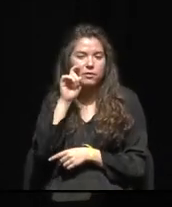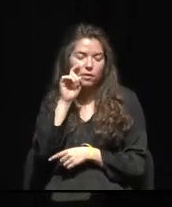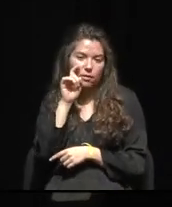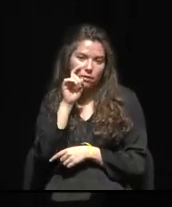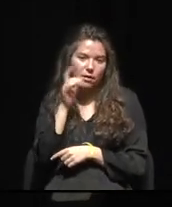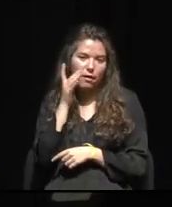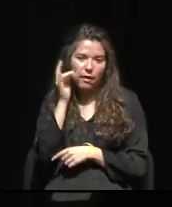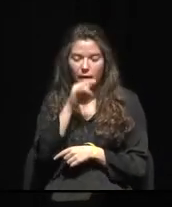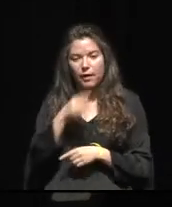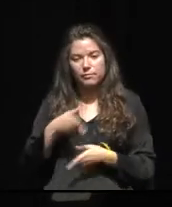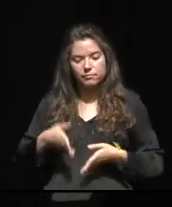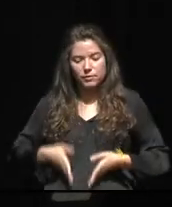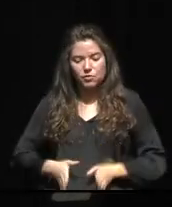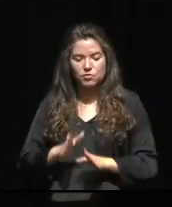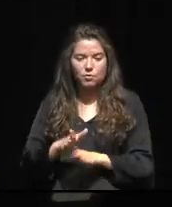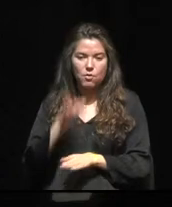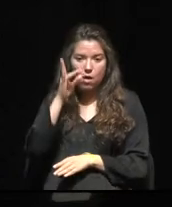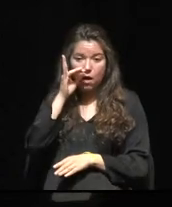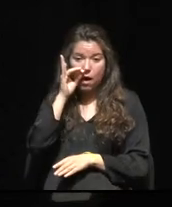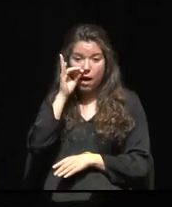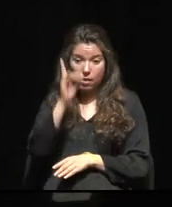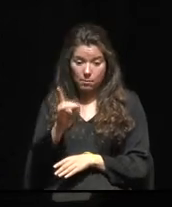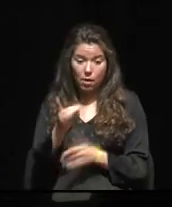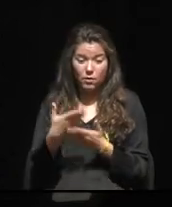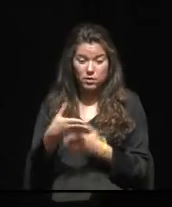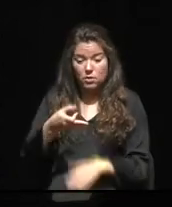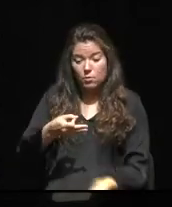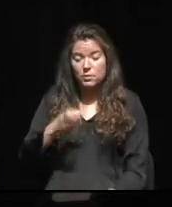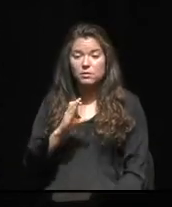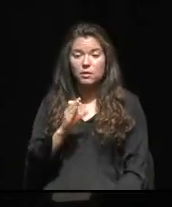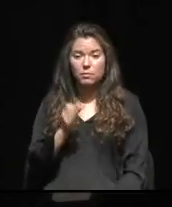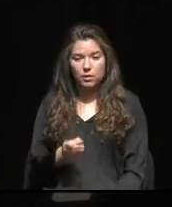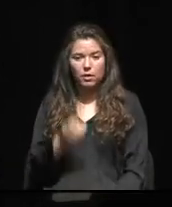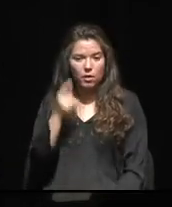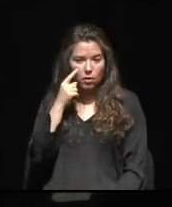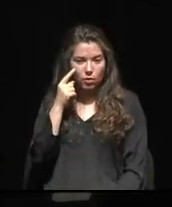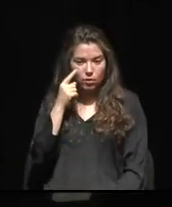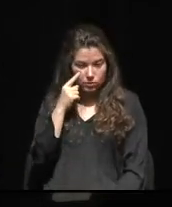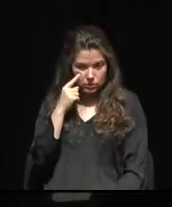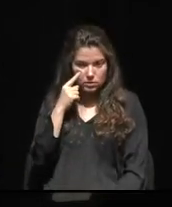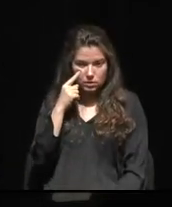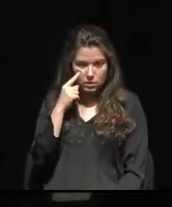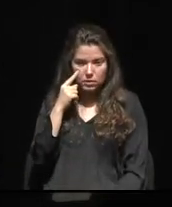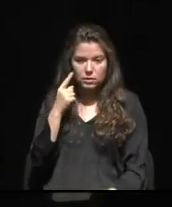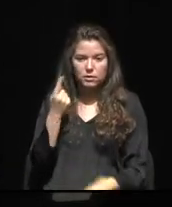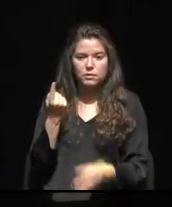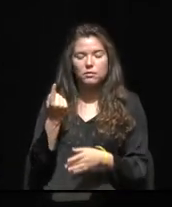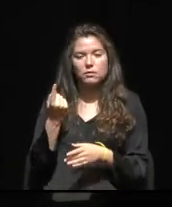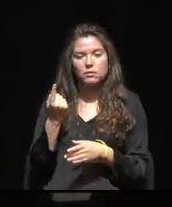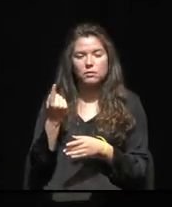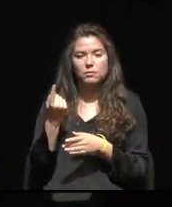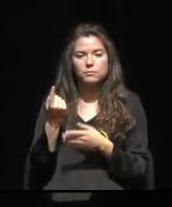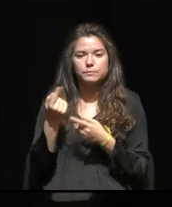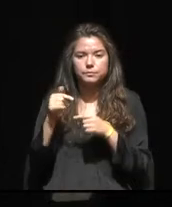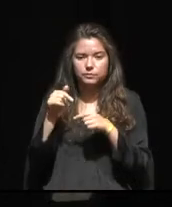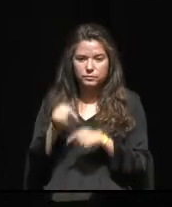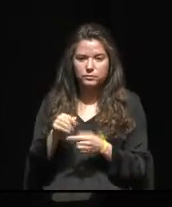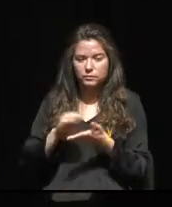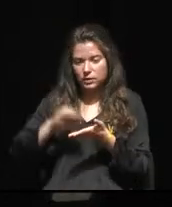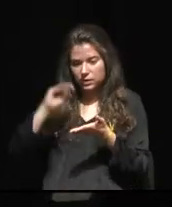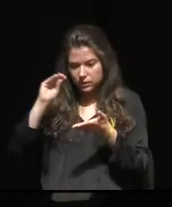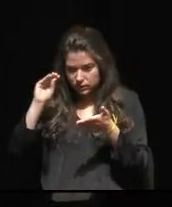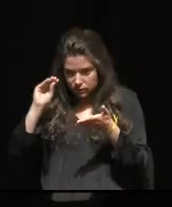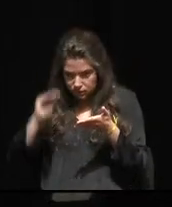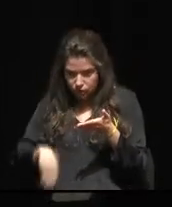origem alemã Este é o PCP e o conhecido comunismo de incoerência que assinou